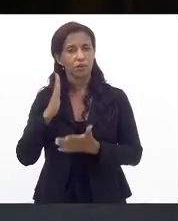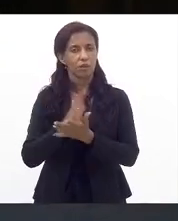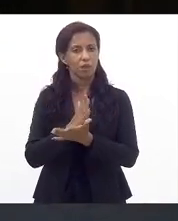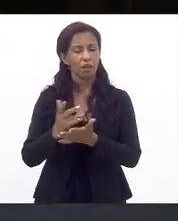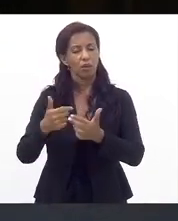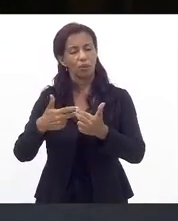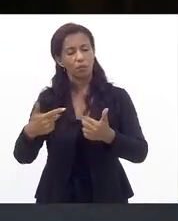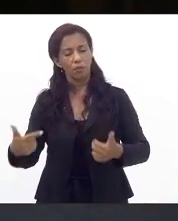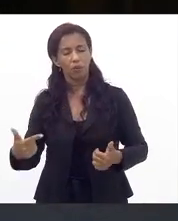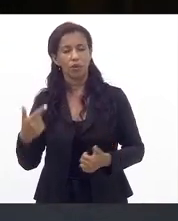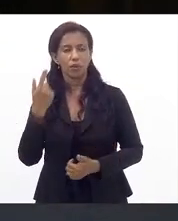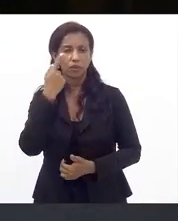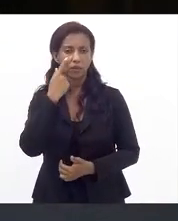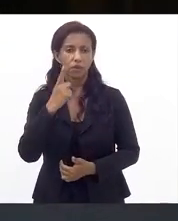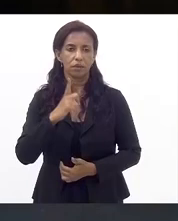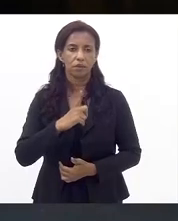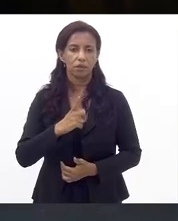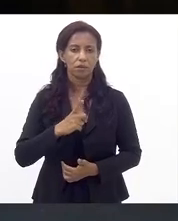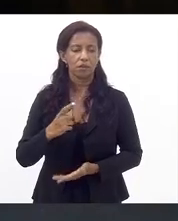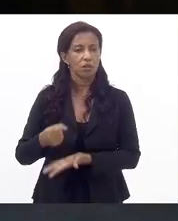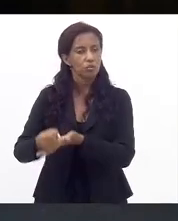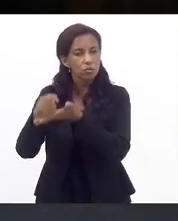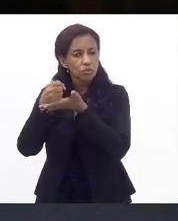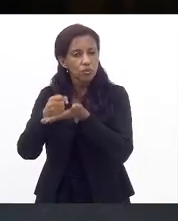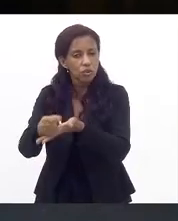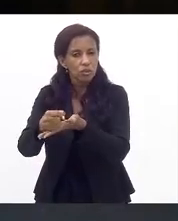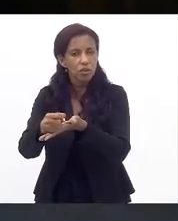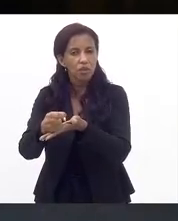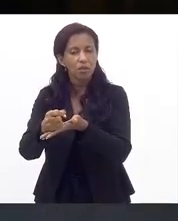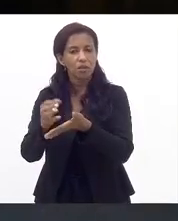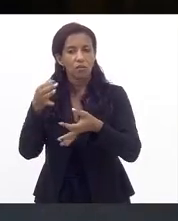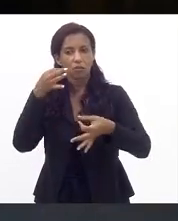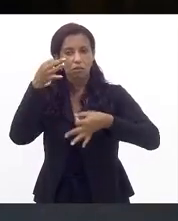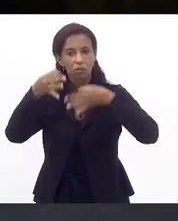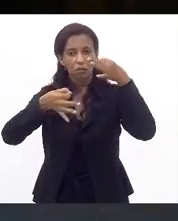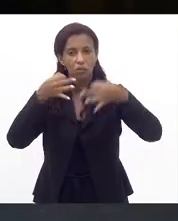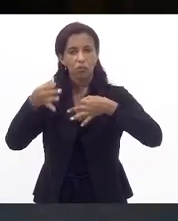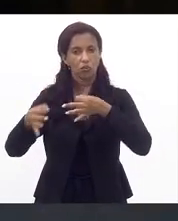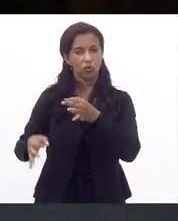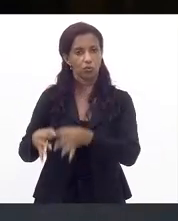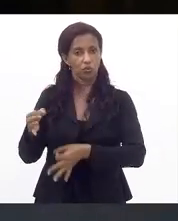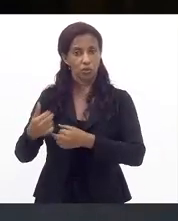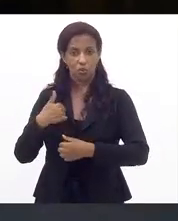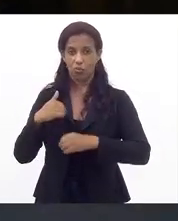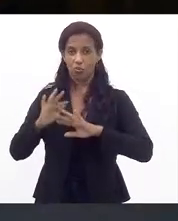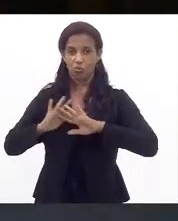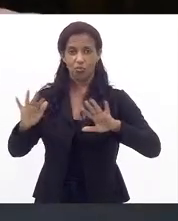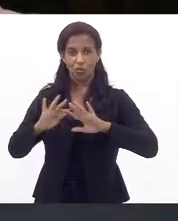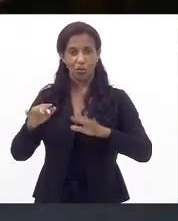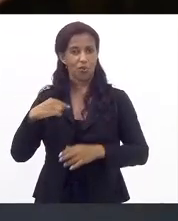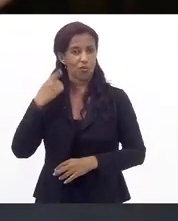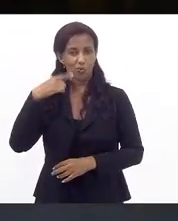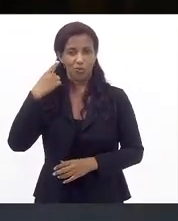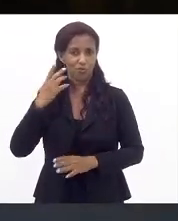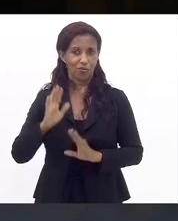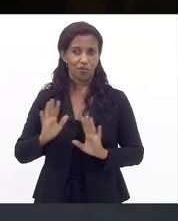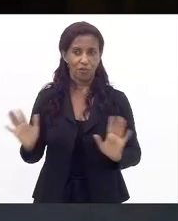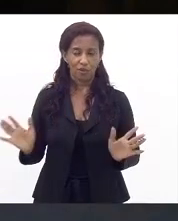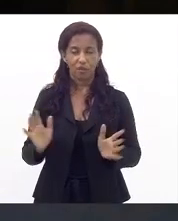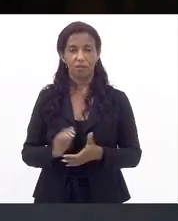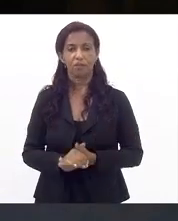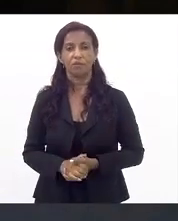alguma coisa que a gente julgue que tem sustentação do ponto de vista jurídico e não sou eu que eu não sou advogado